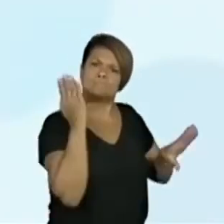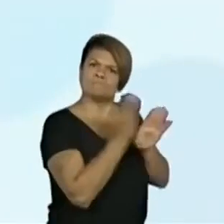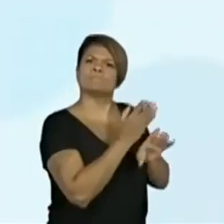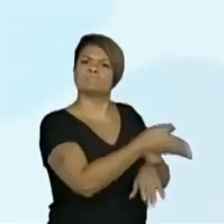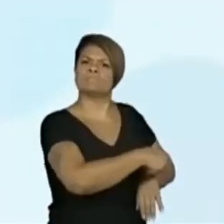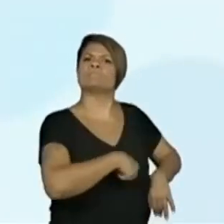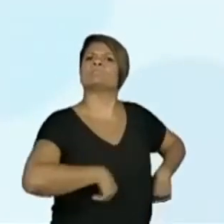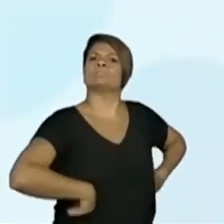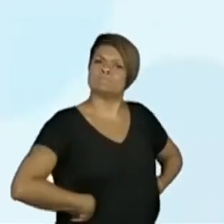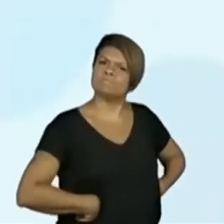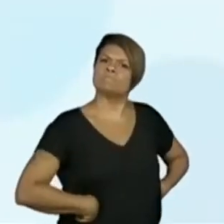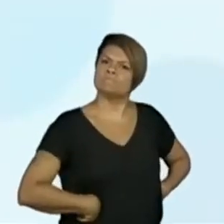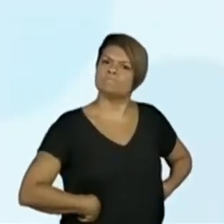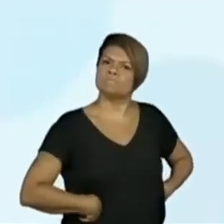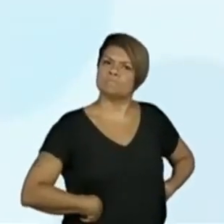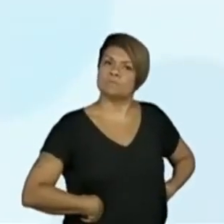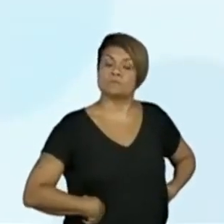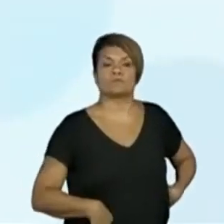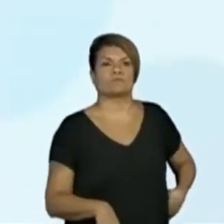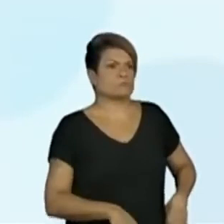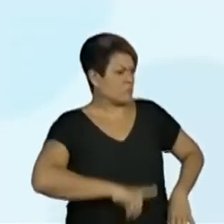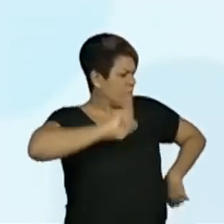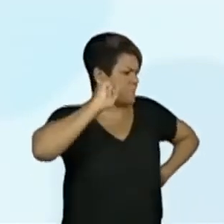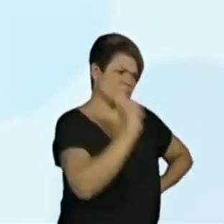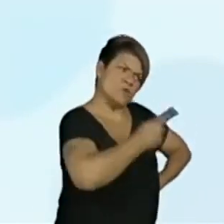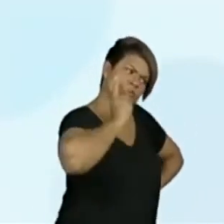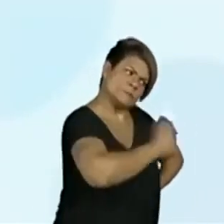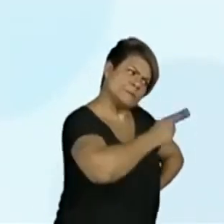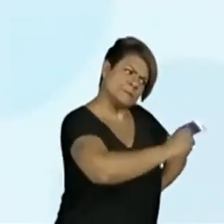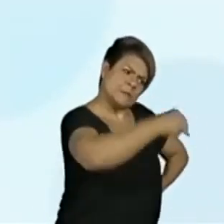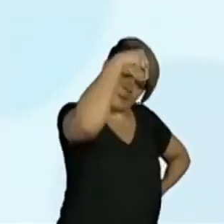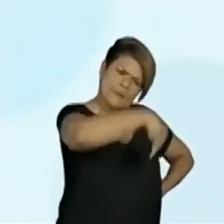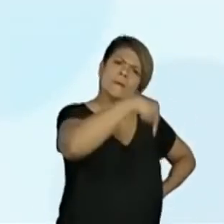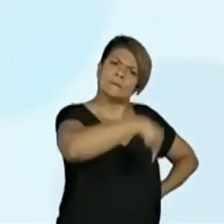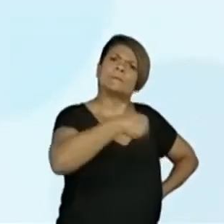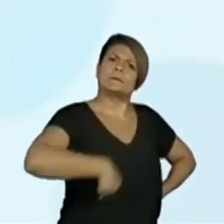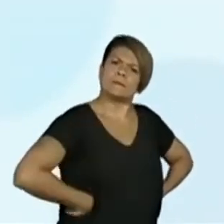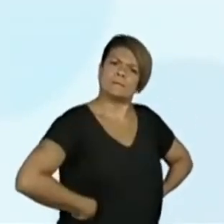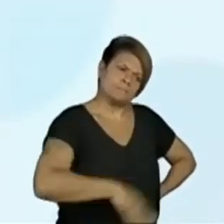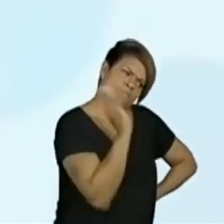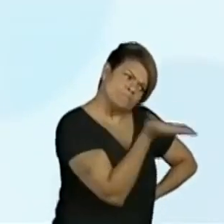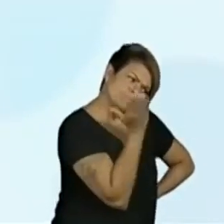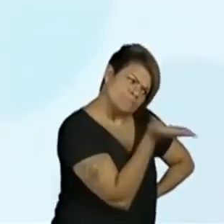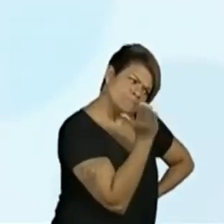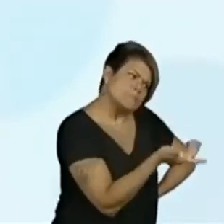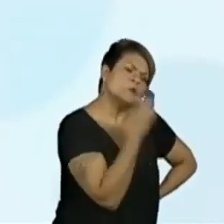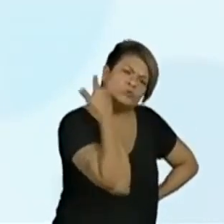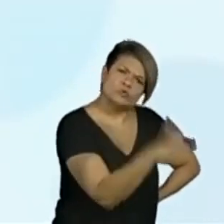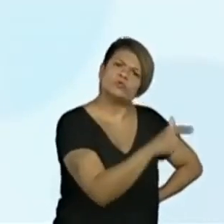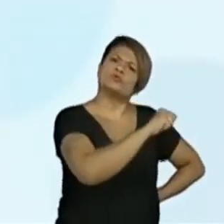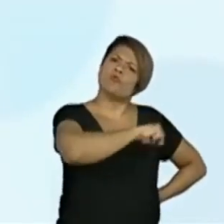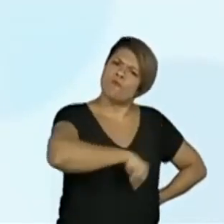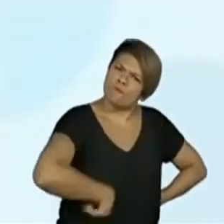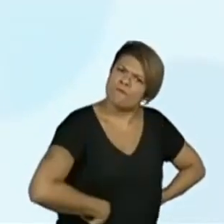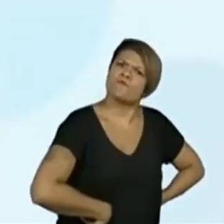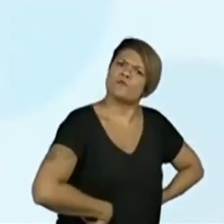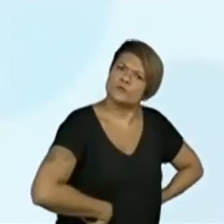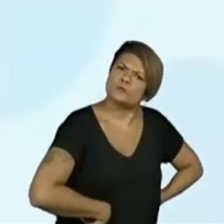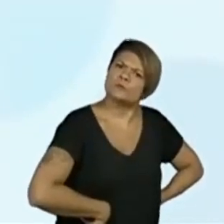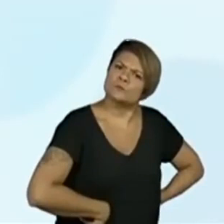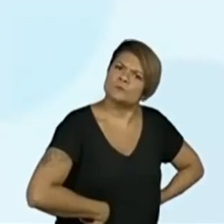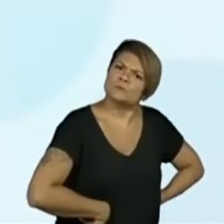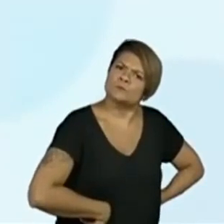Atrapalhado. E olha só. Você aqui, aprontando de novo? Exclamou o